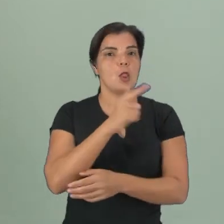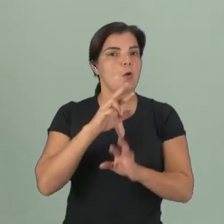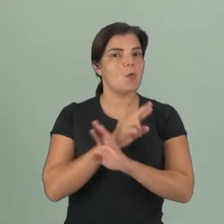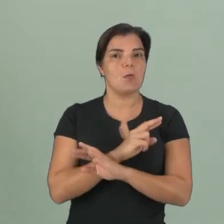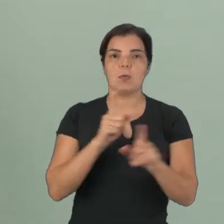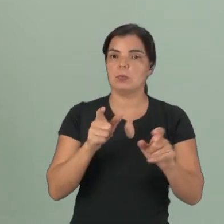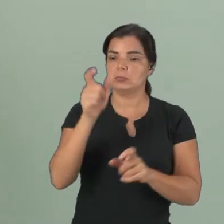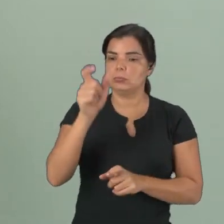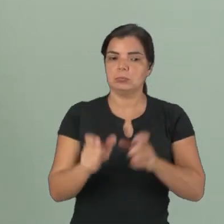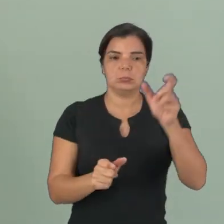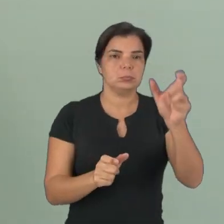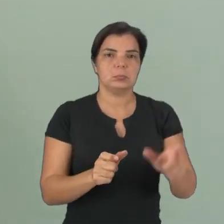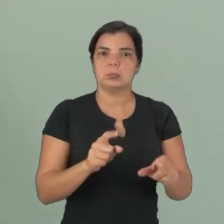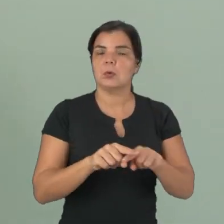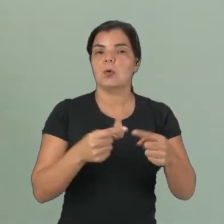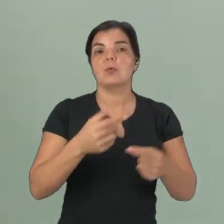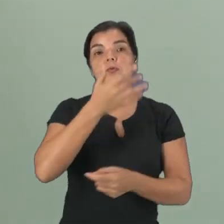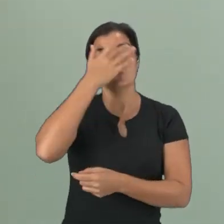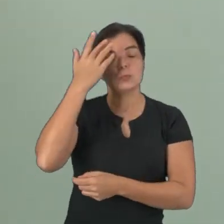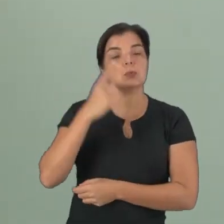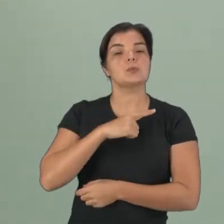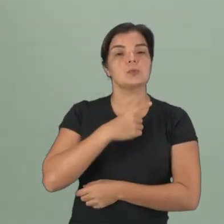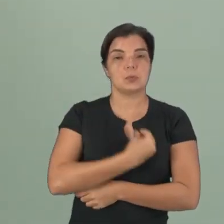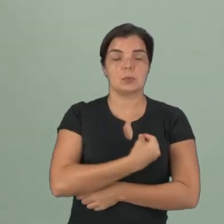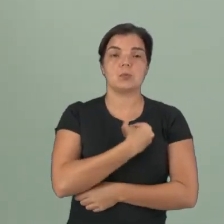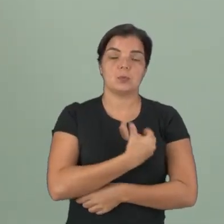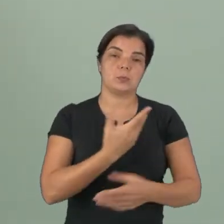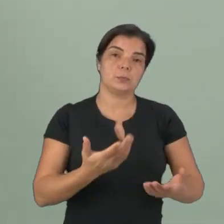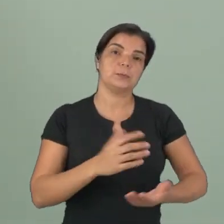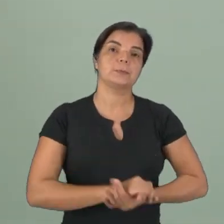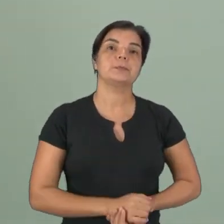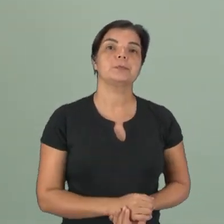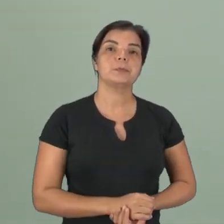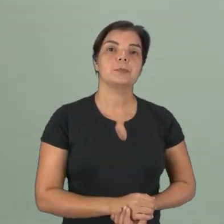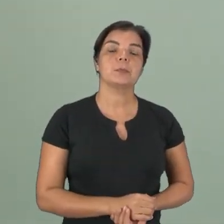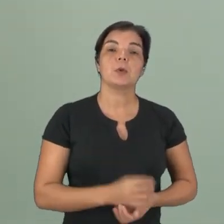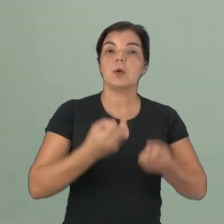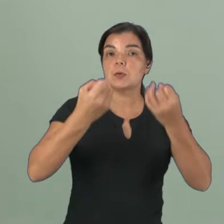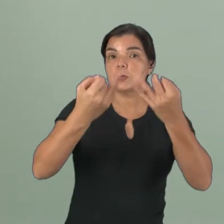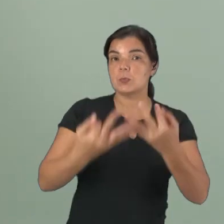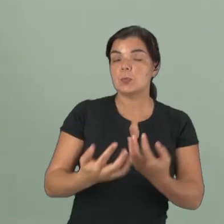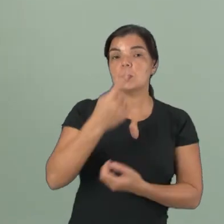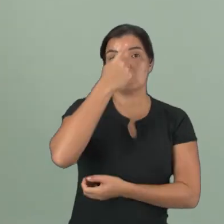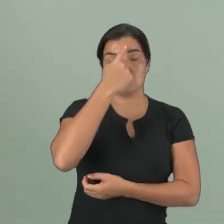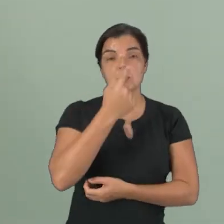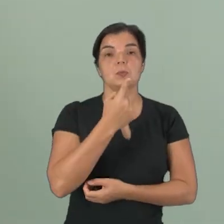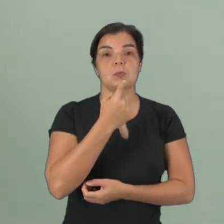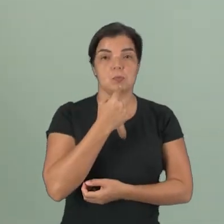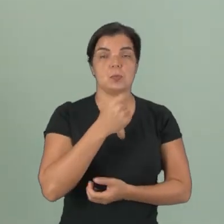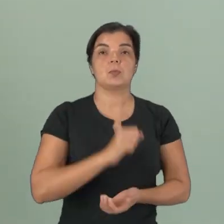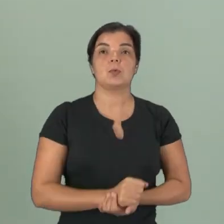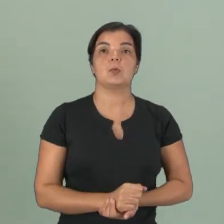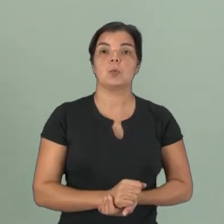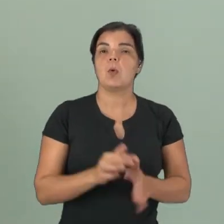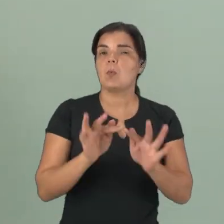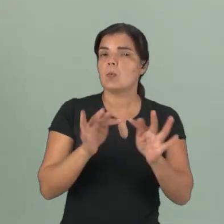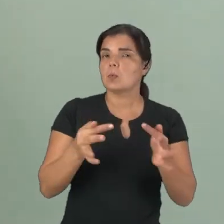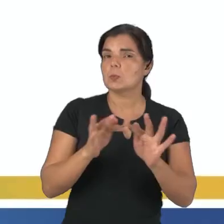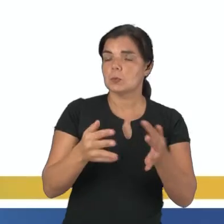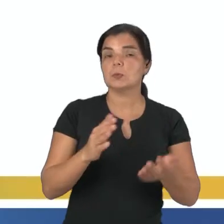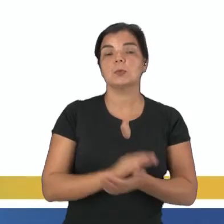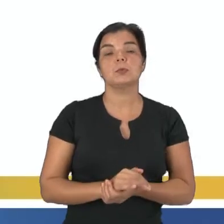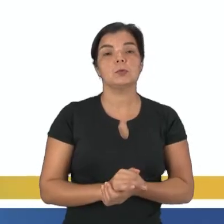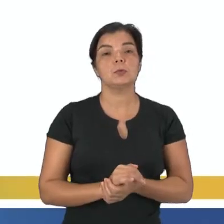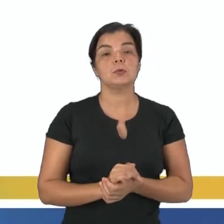diferenças e onde as pessoas estejam nas mesmas condições. Explicando a imagem, no termo mais simples e leigo